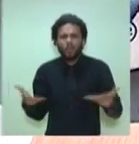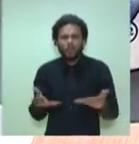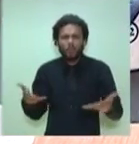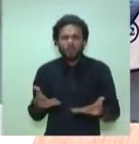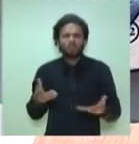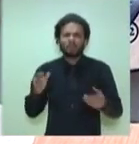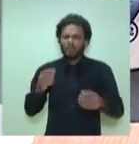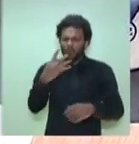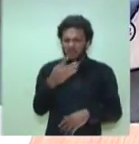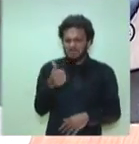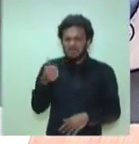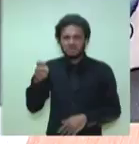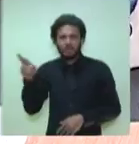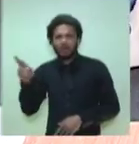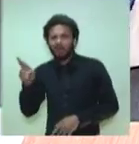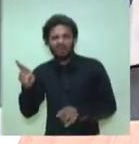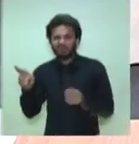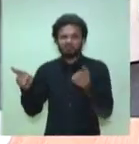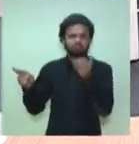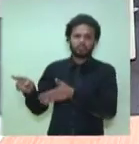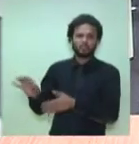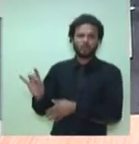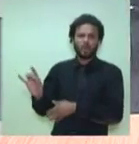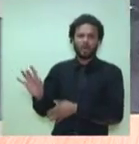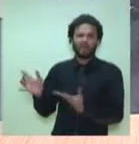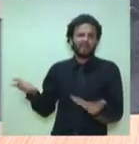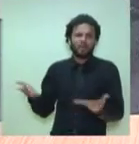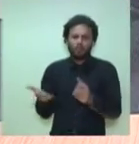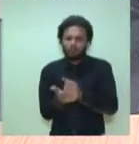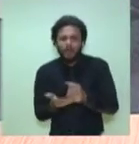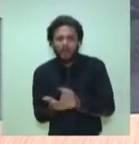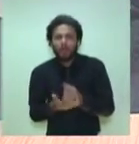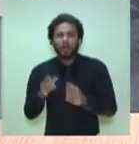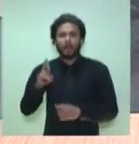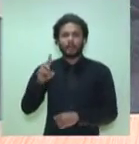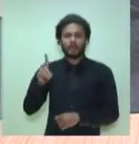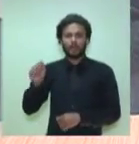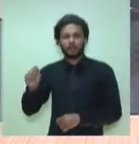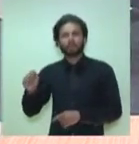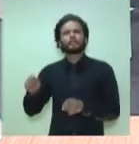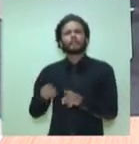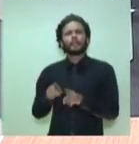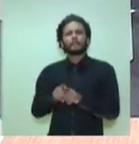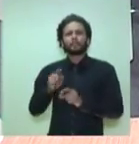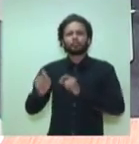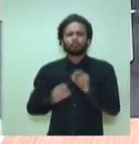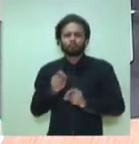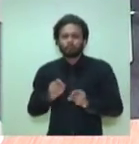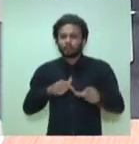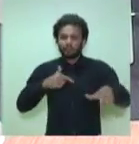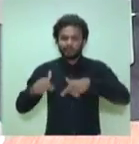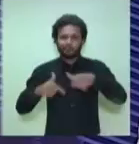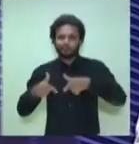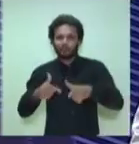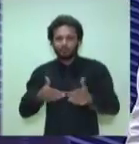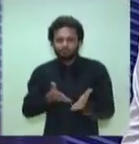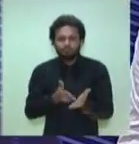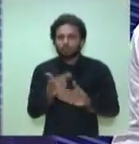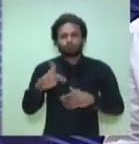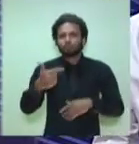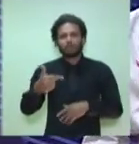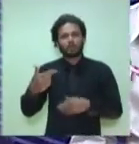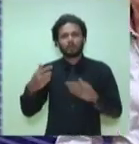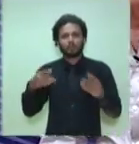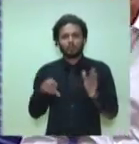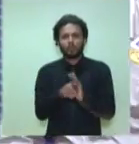de R$ 415,00, que é o salário base hoje dos RDAs e de todos os trabalhadores de carreiras não específicas da